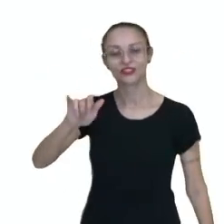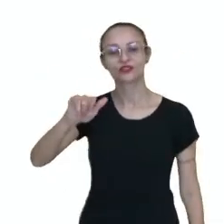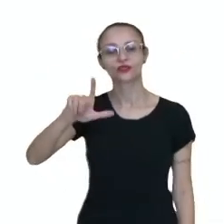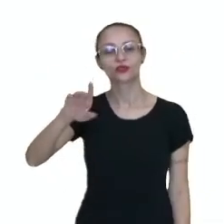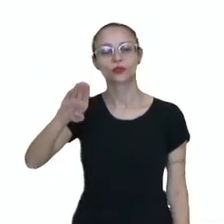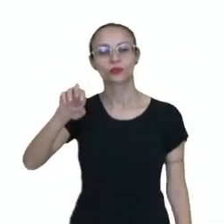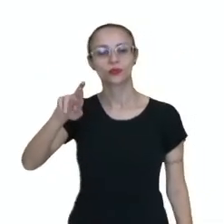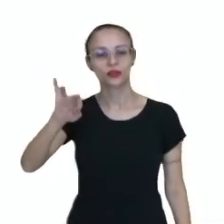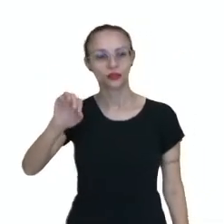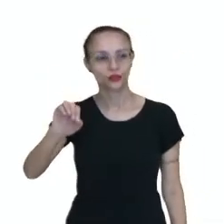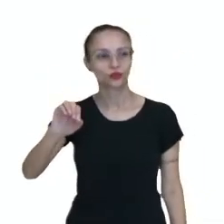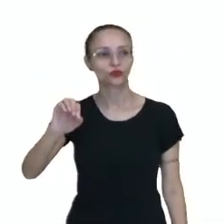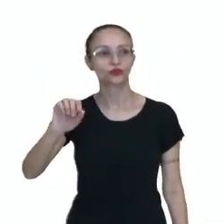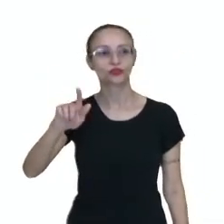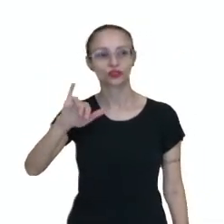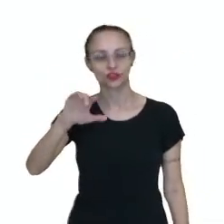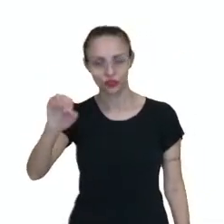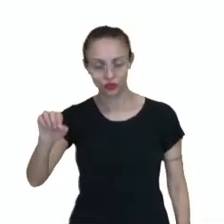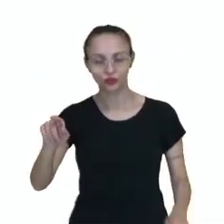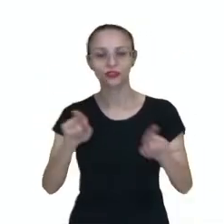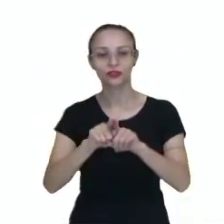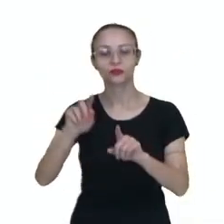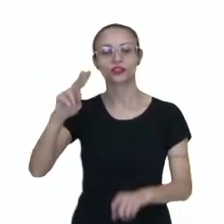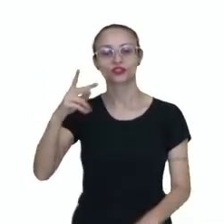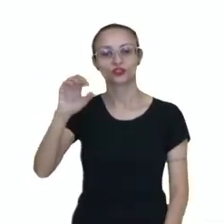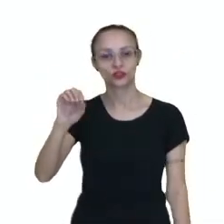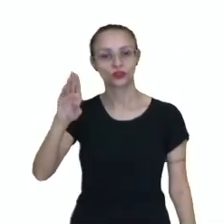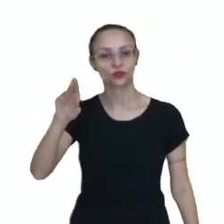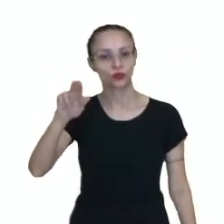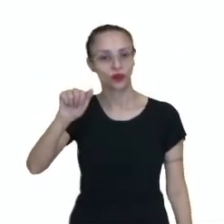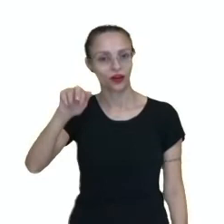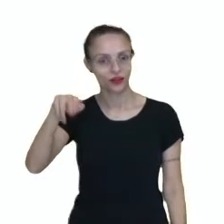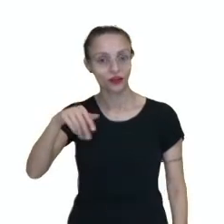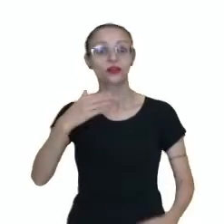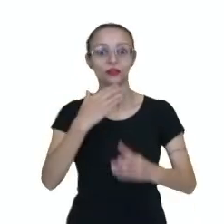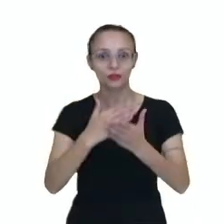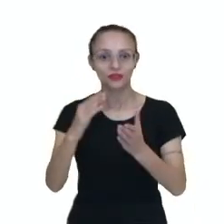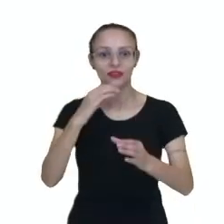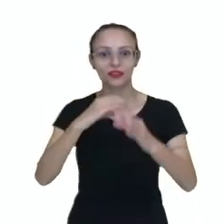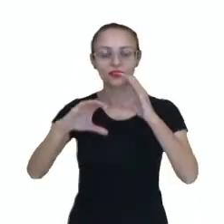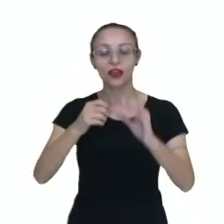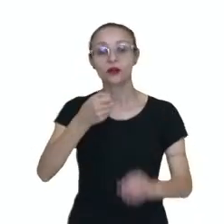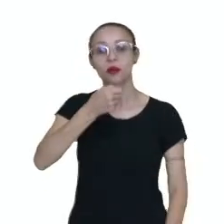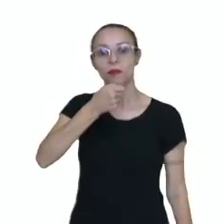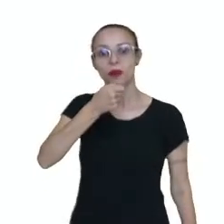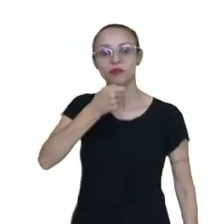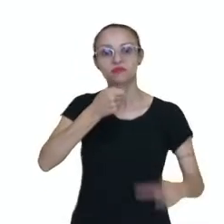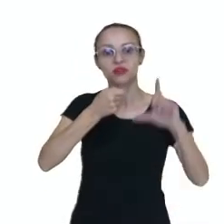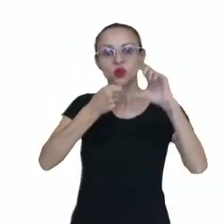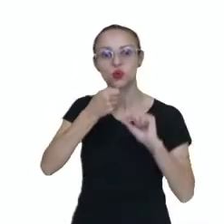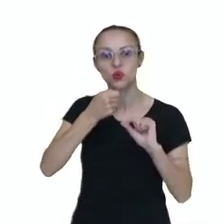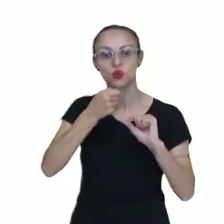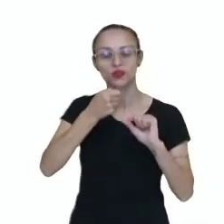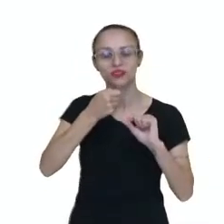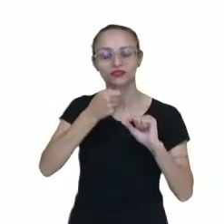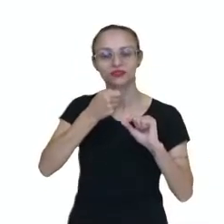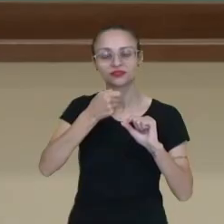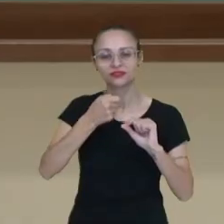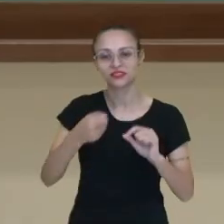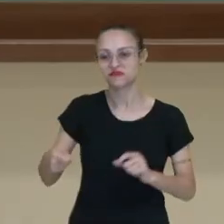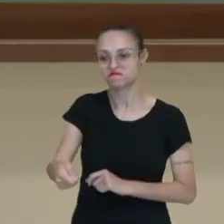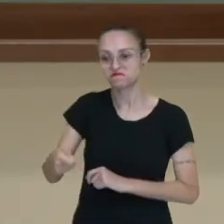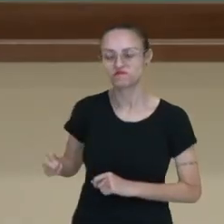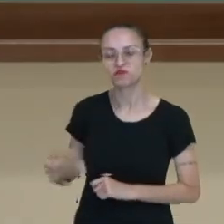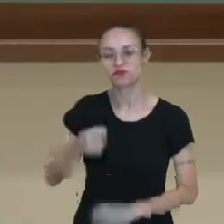Buarque começaram a cantar Cálice, eles tiveram os microfones desligados. Um sensor foi lá e tirou os